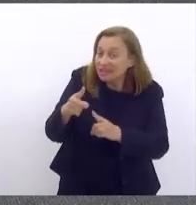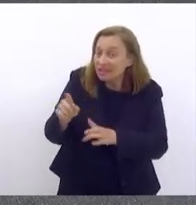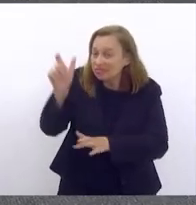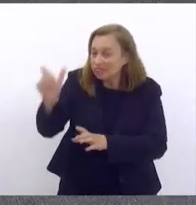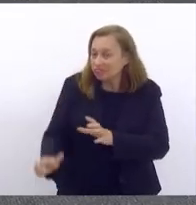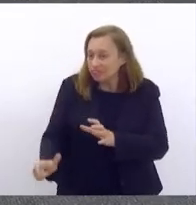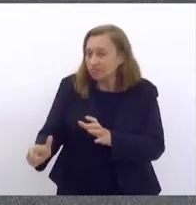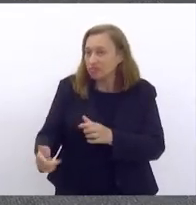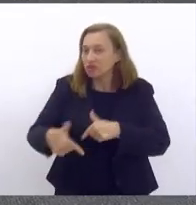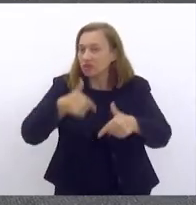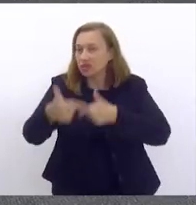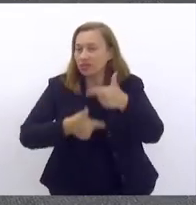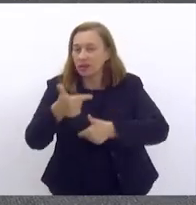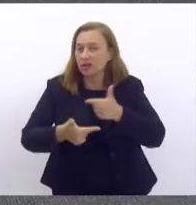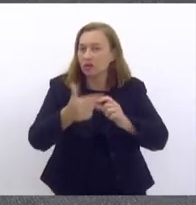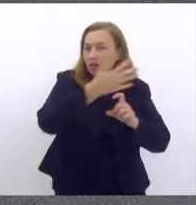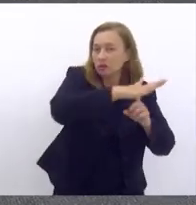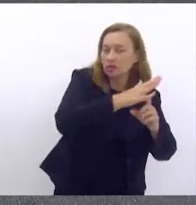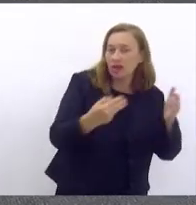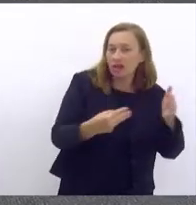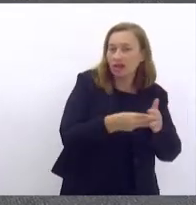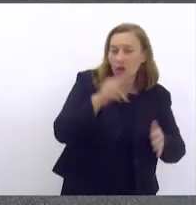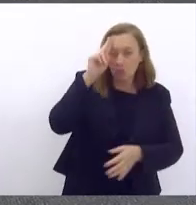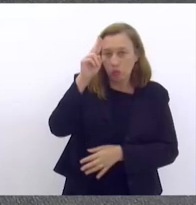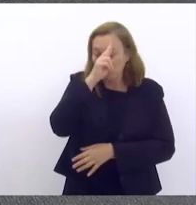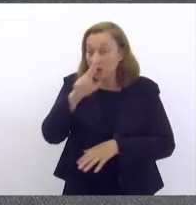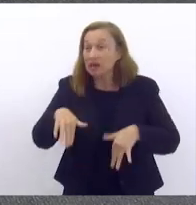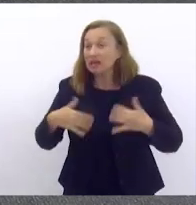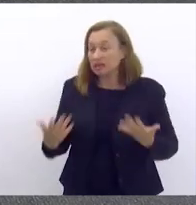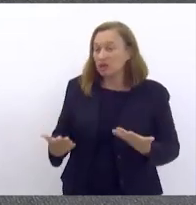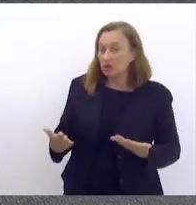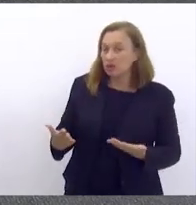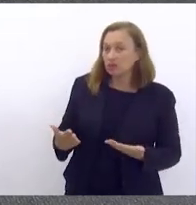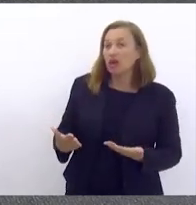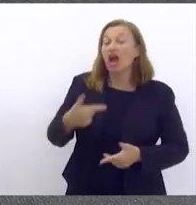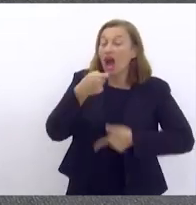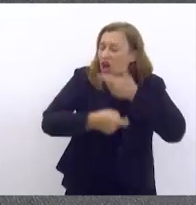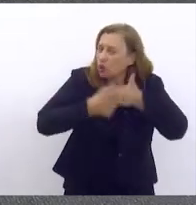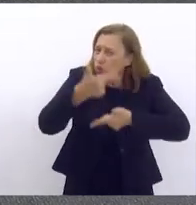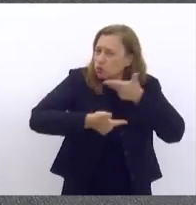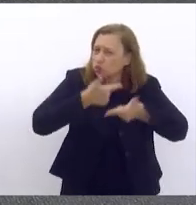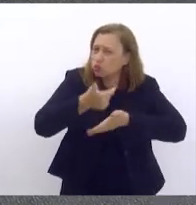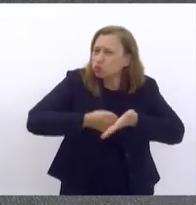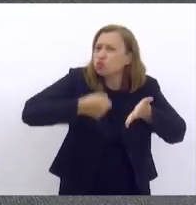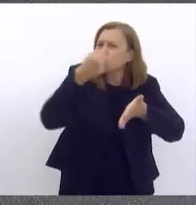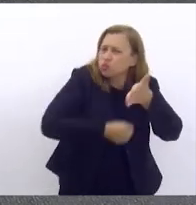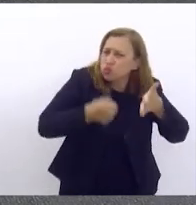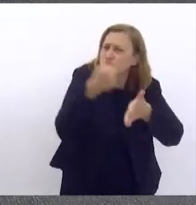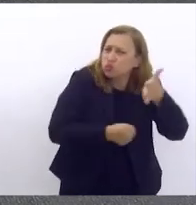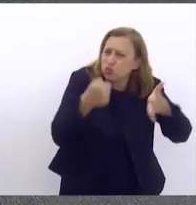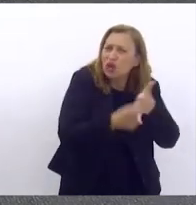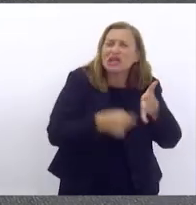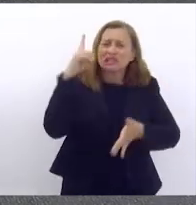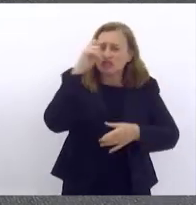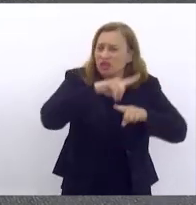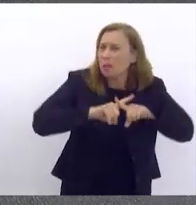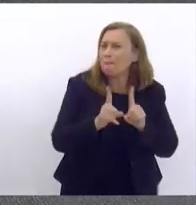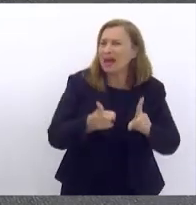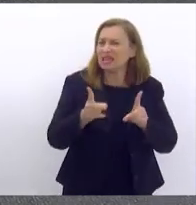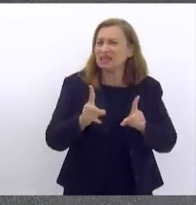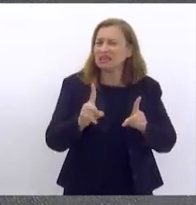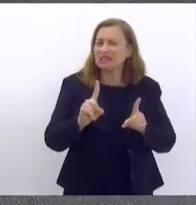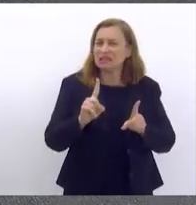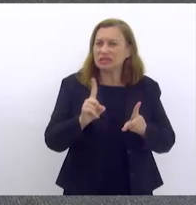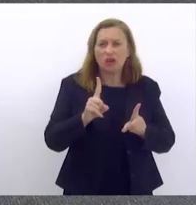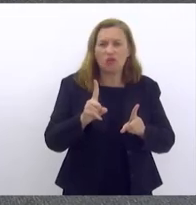trabalhador, desde o ambulante ao motorista do aplicativo. Irmão, a luta é árdua, é difícil, mas nós não vamos dar um